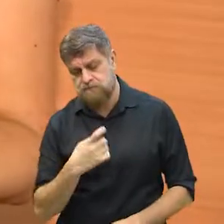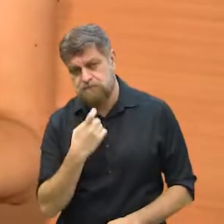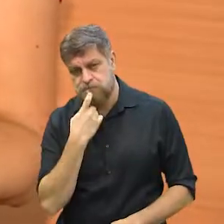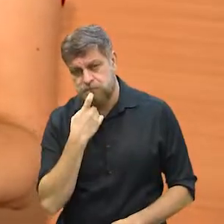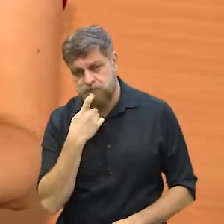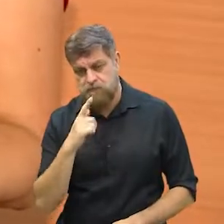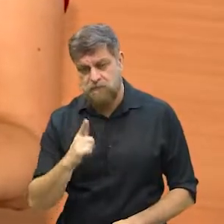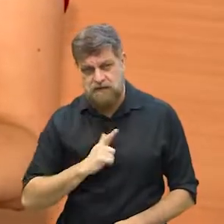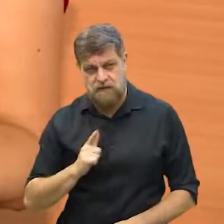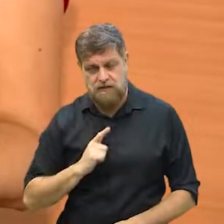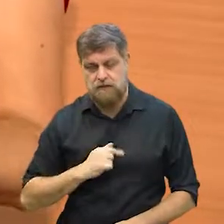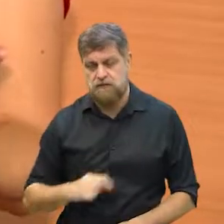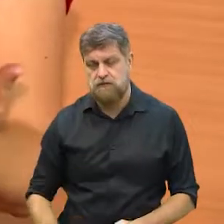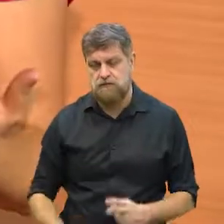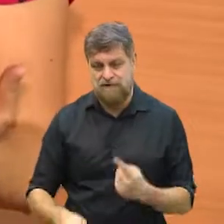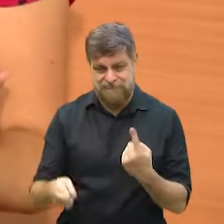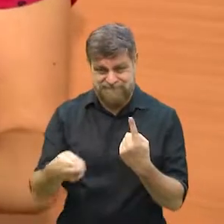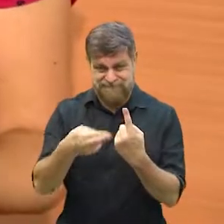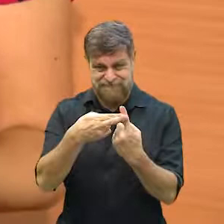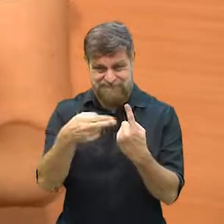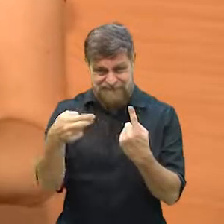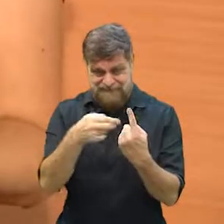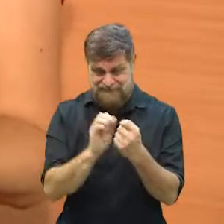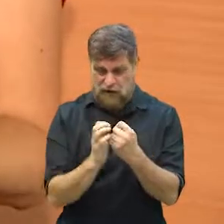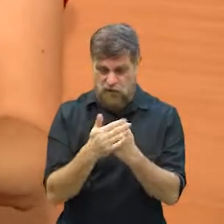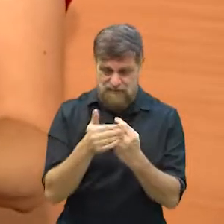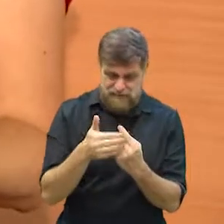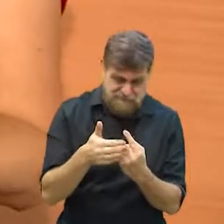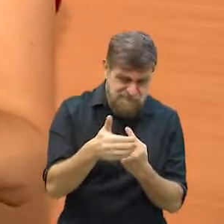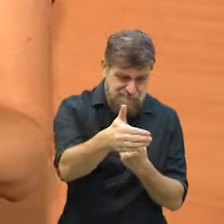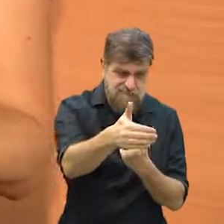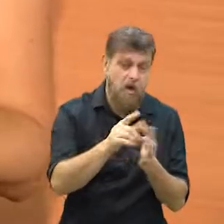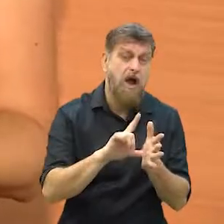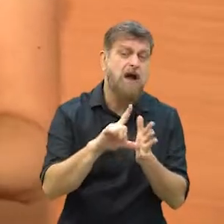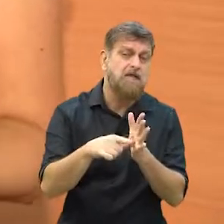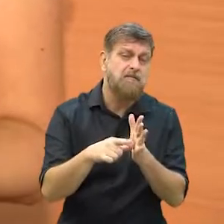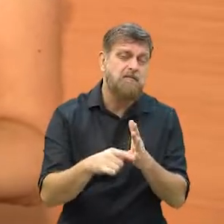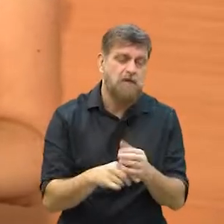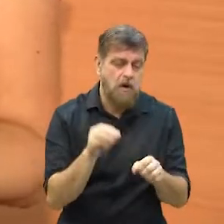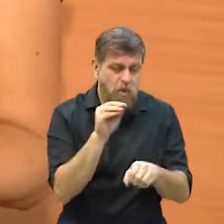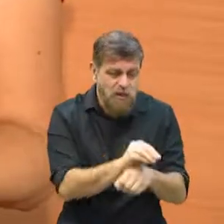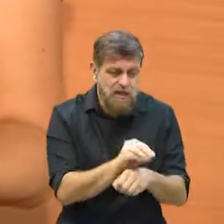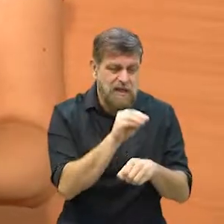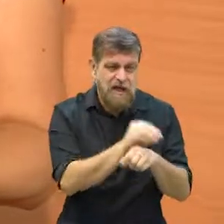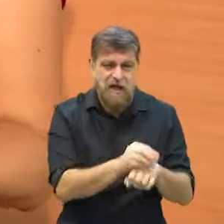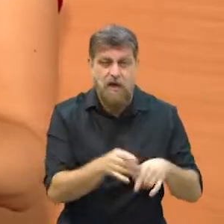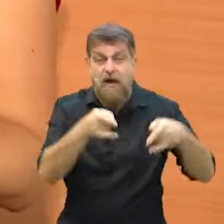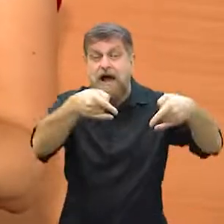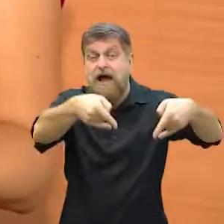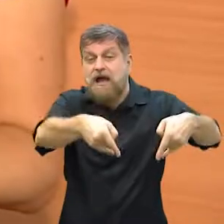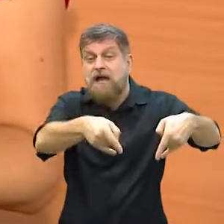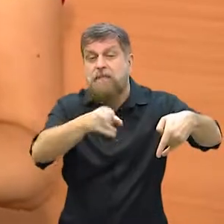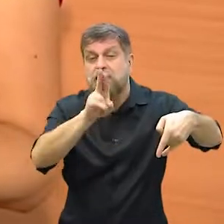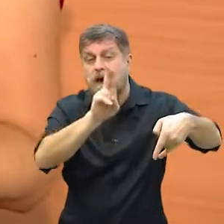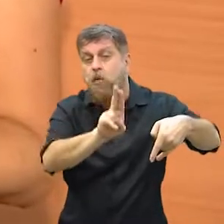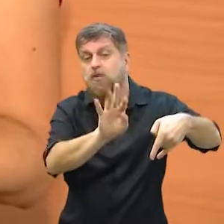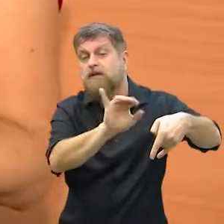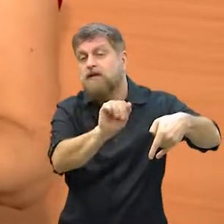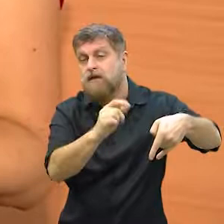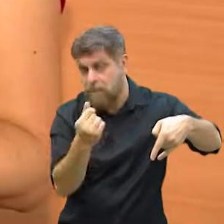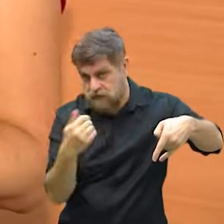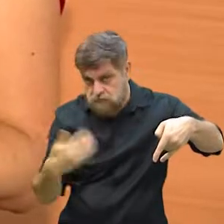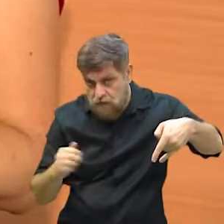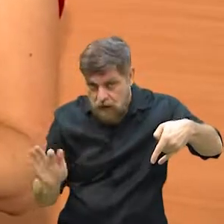o município ficar lidando com as sequelas da Covid? Quanto custa um leito de UTI? Quanto custa, né?